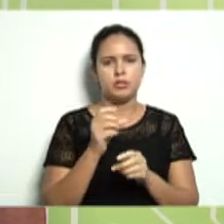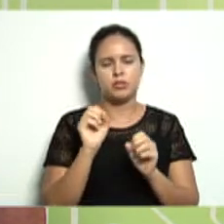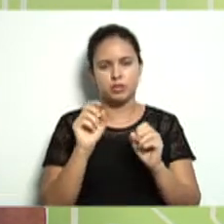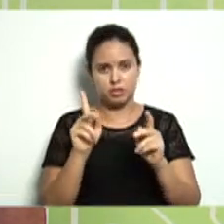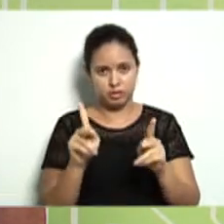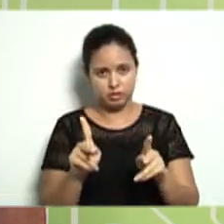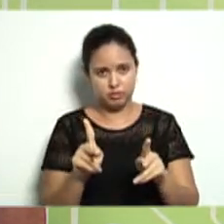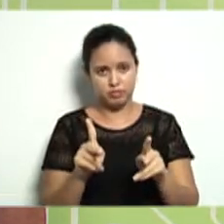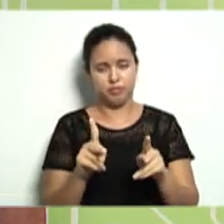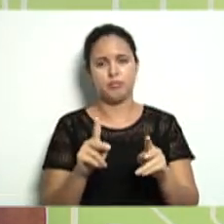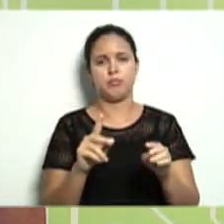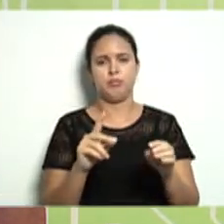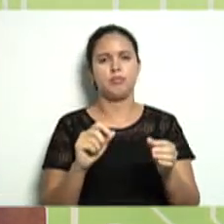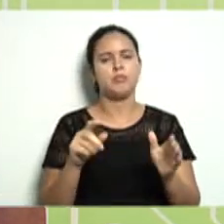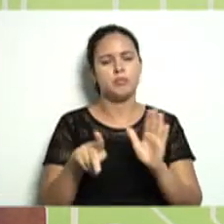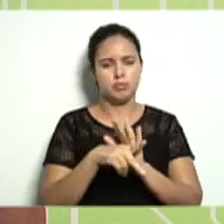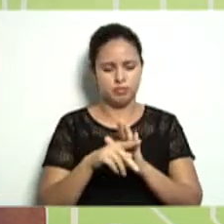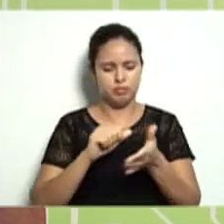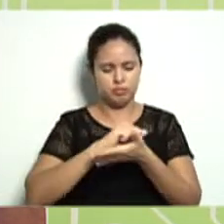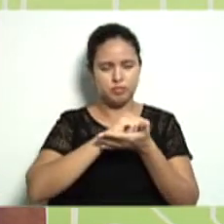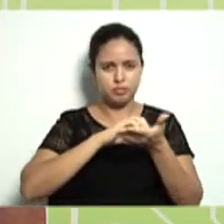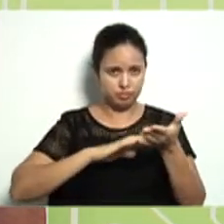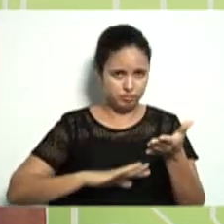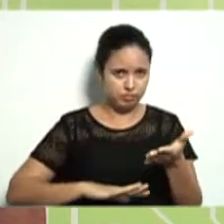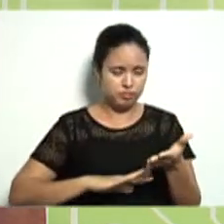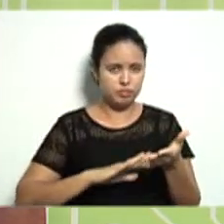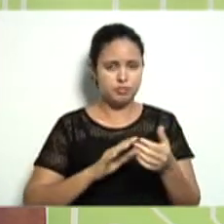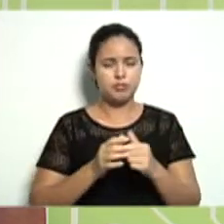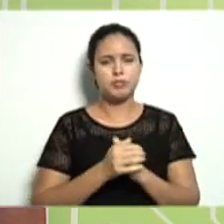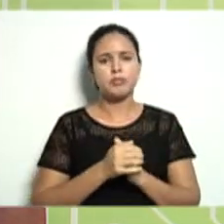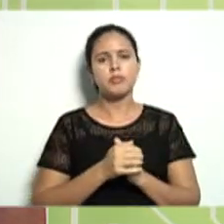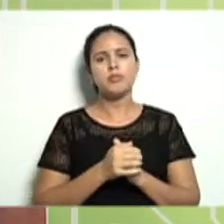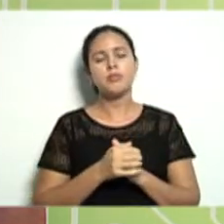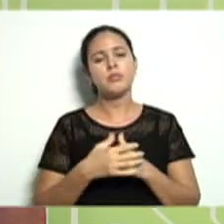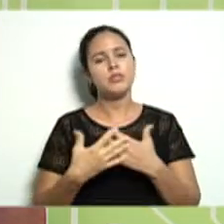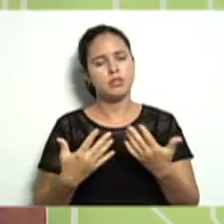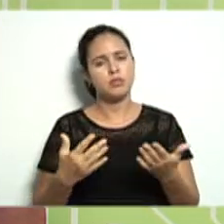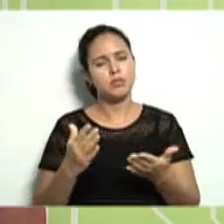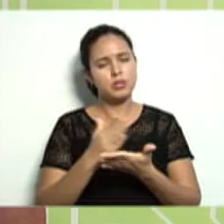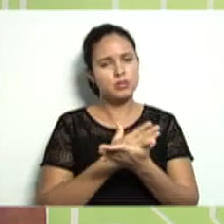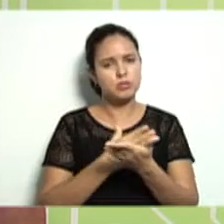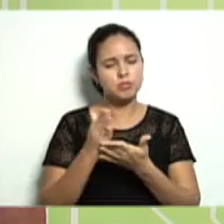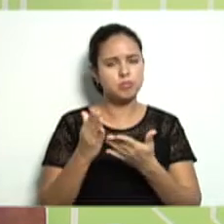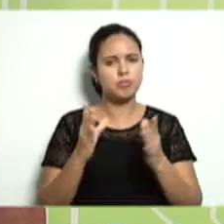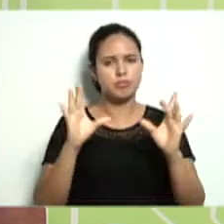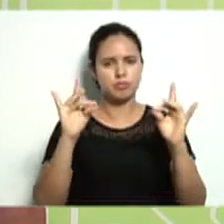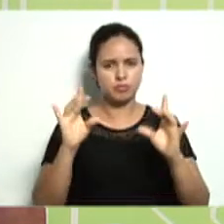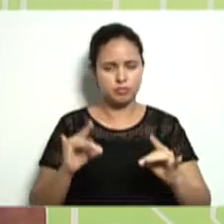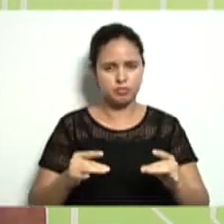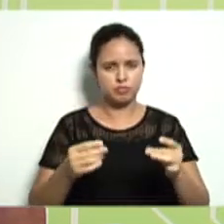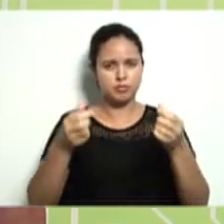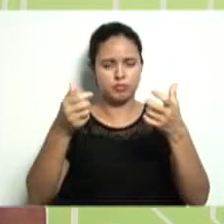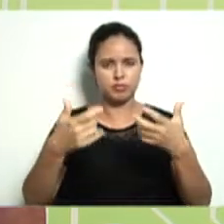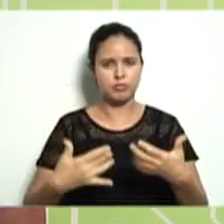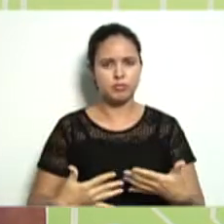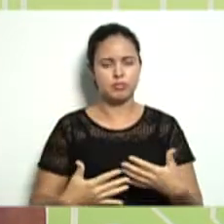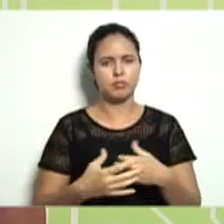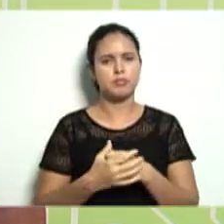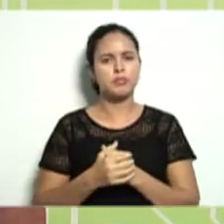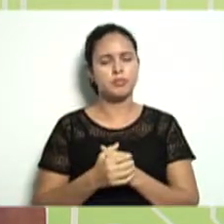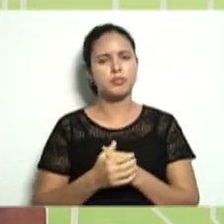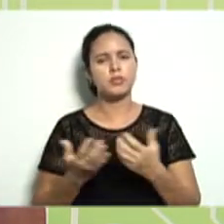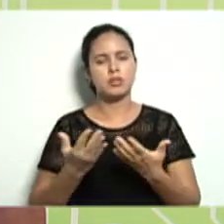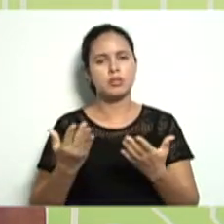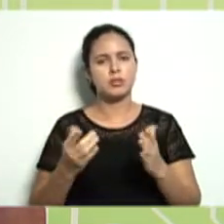aquilo que não está de acordo com a proposta do enunciado. São alguns detalhezinhos que a gente vai esclarecer a partir de agora. Vamos lá